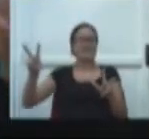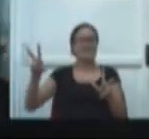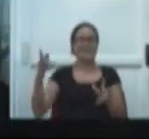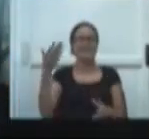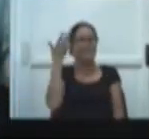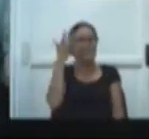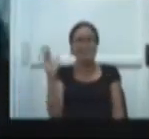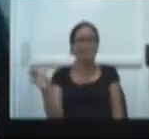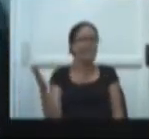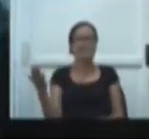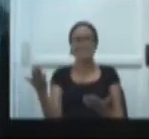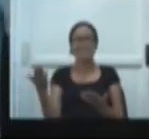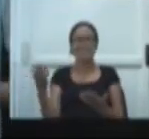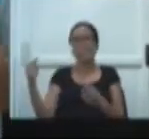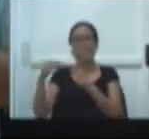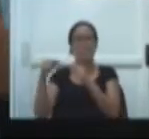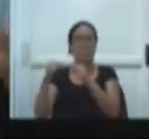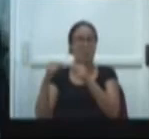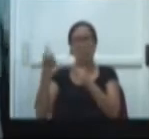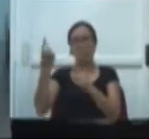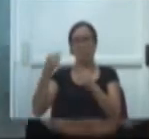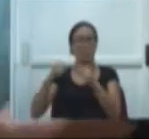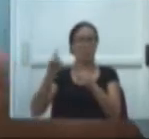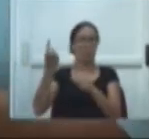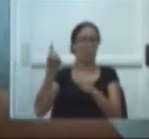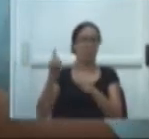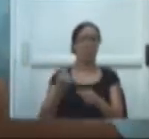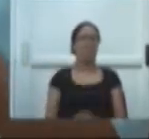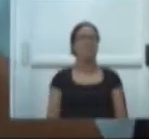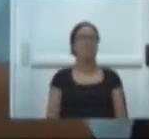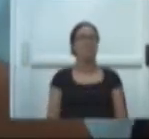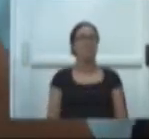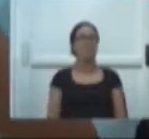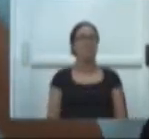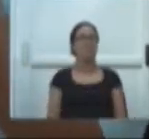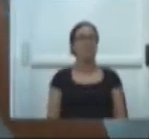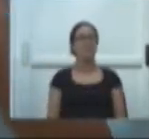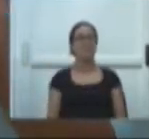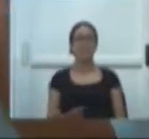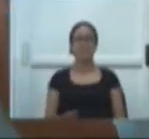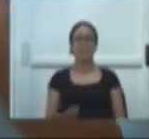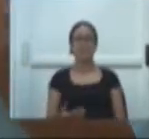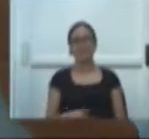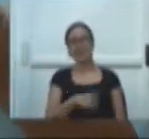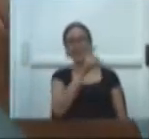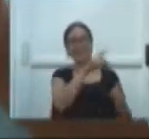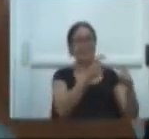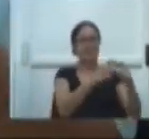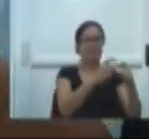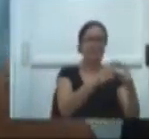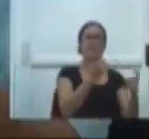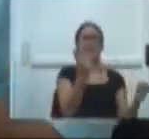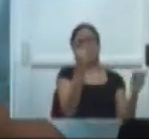dizendo que é dengue hemorrágica, o sangramento. Então, depois...